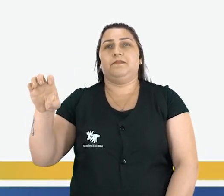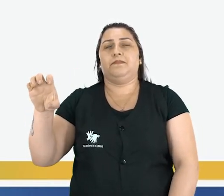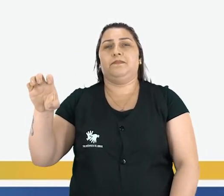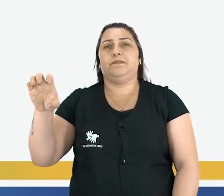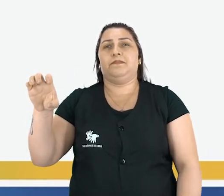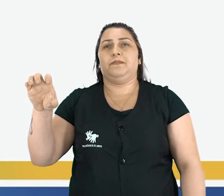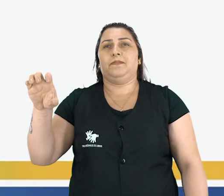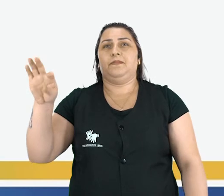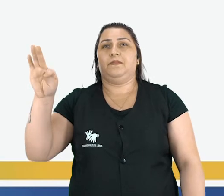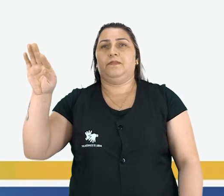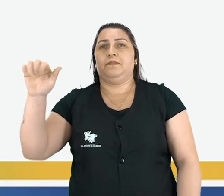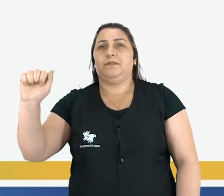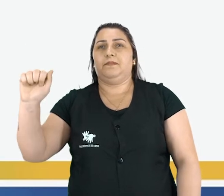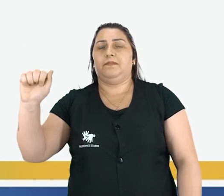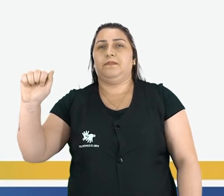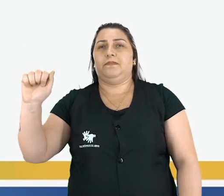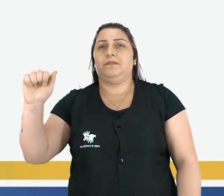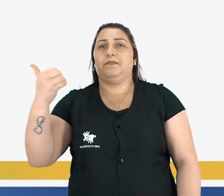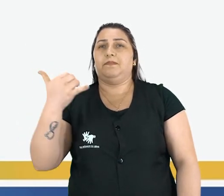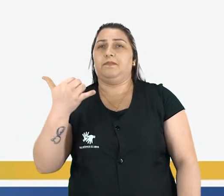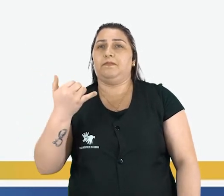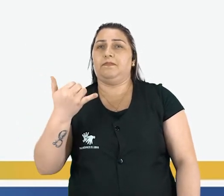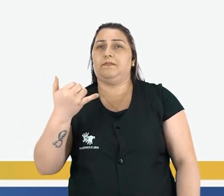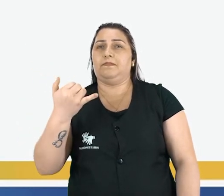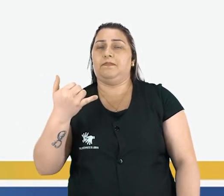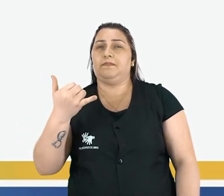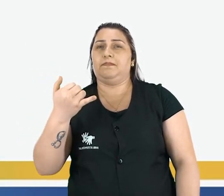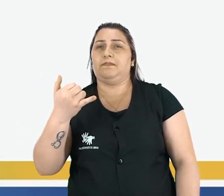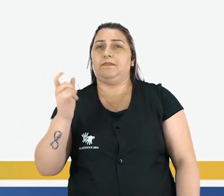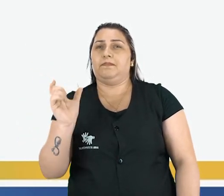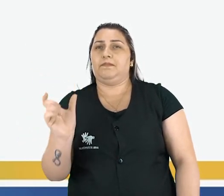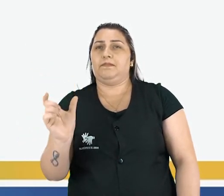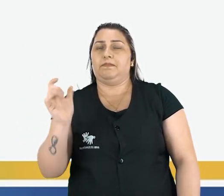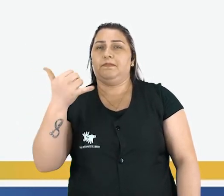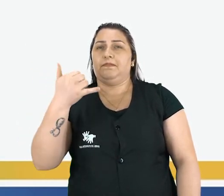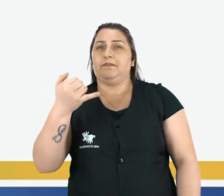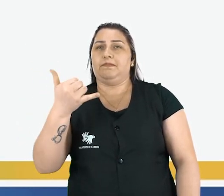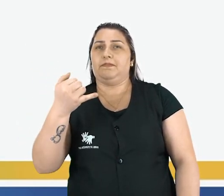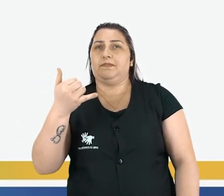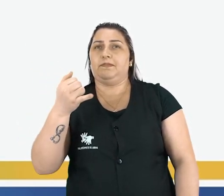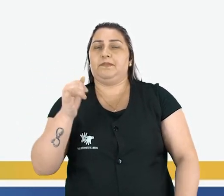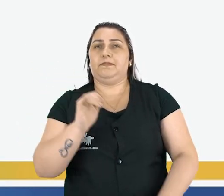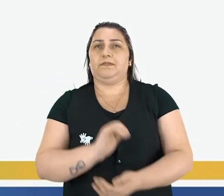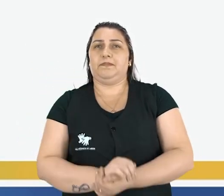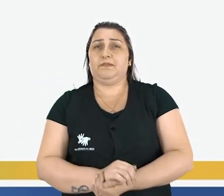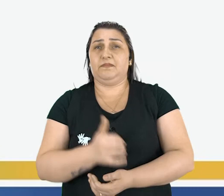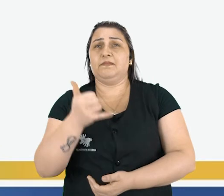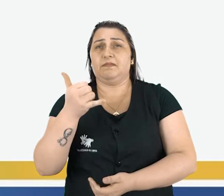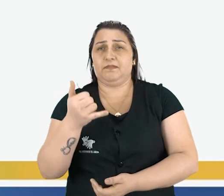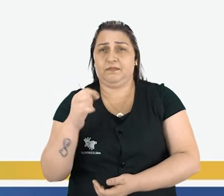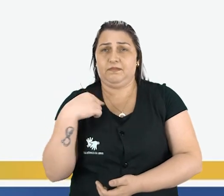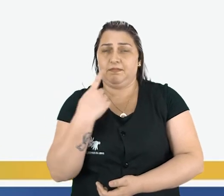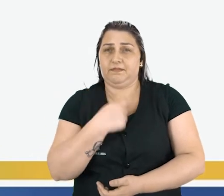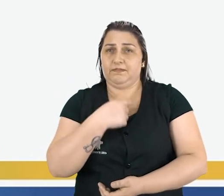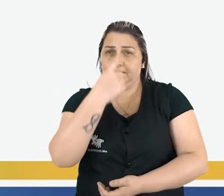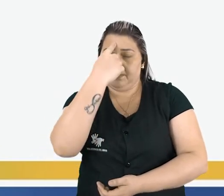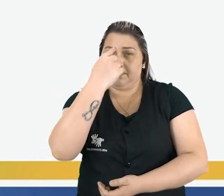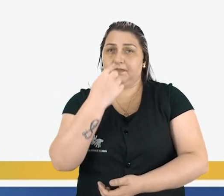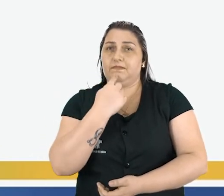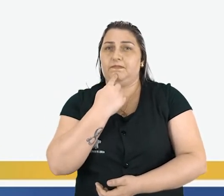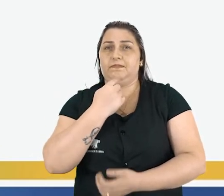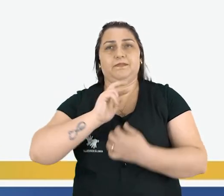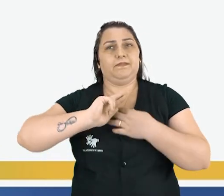anywhere né E odeio a temos aí a palavra caneta é caneta nossa